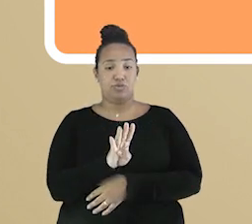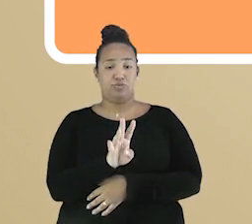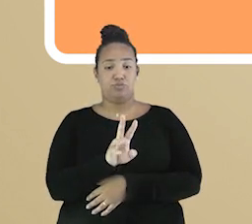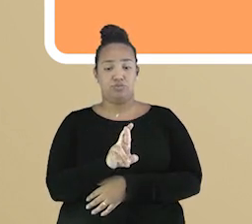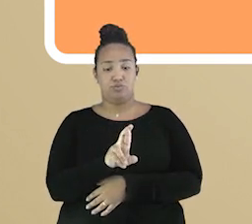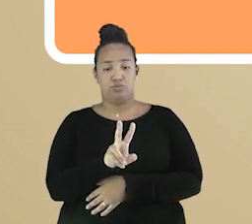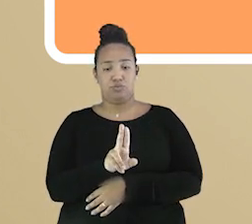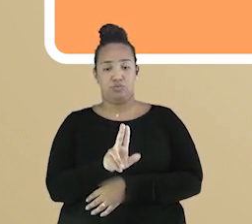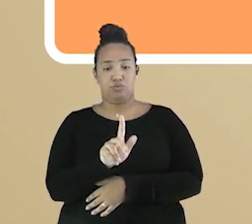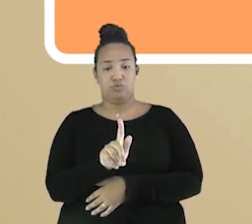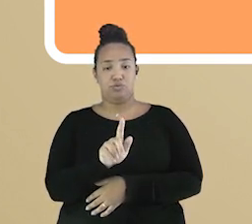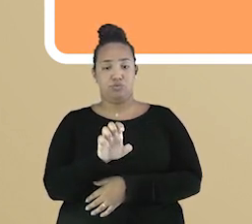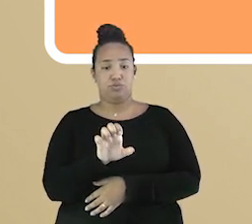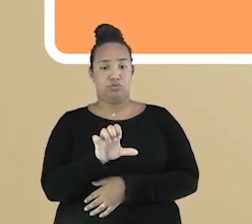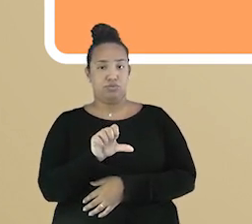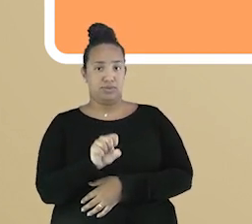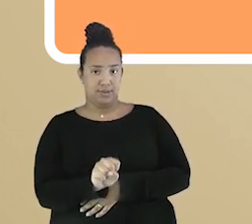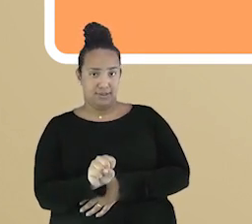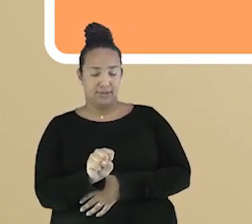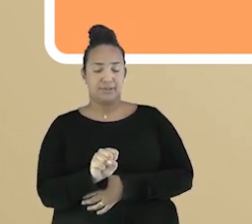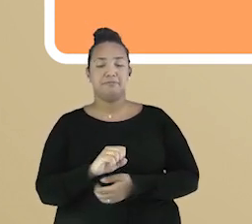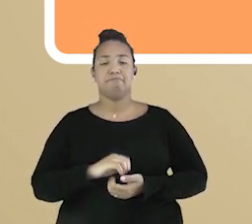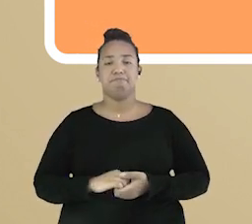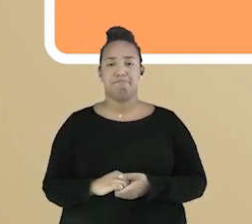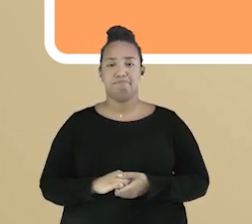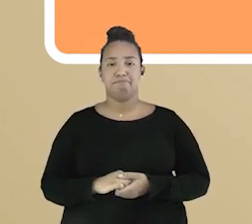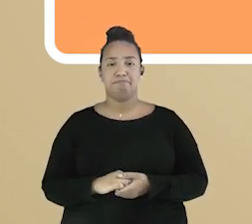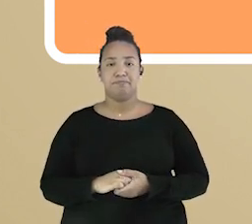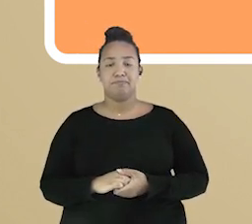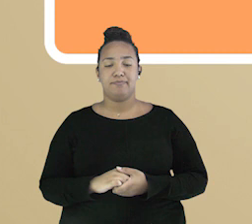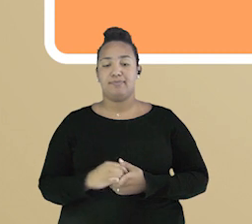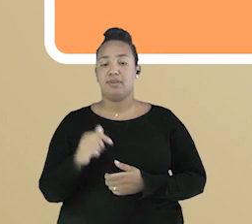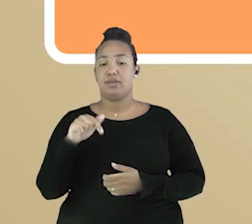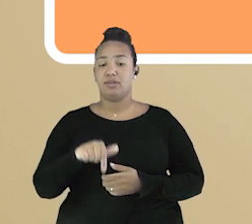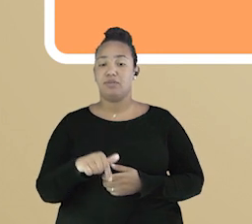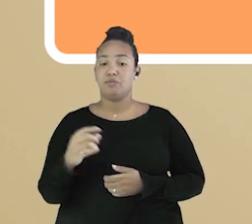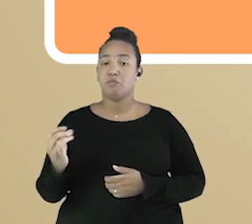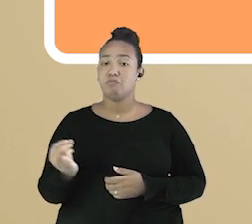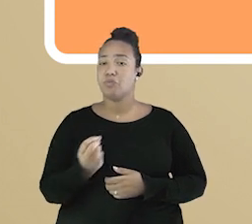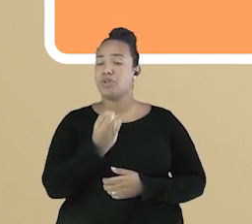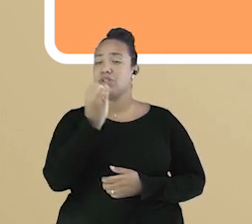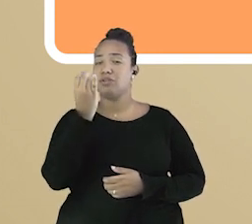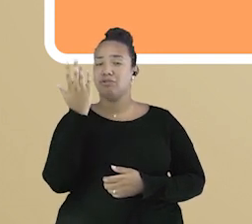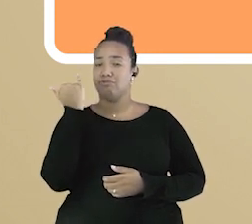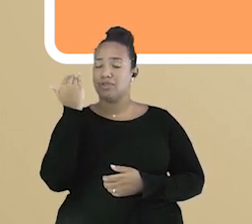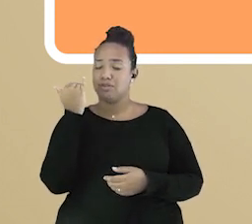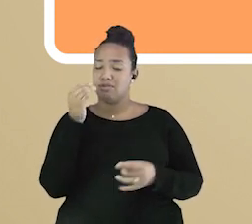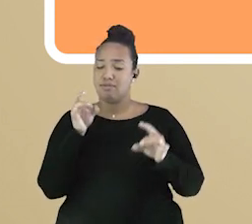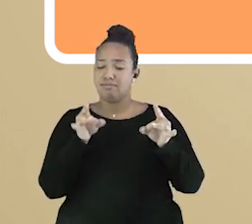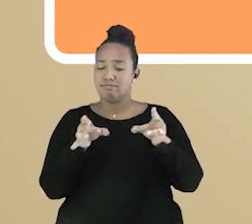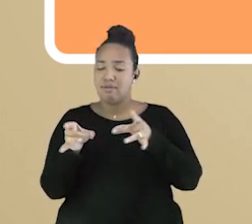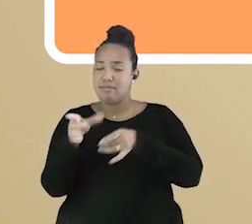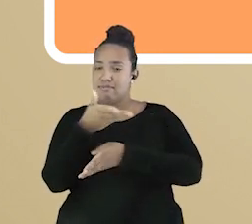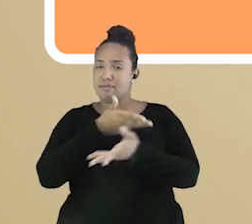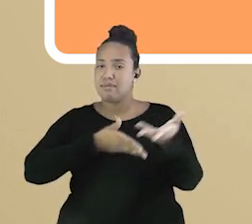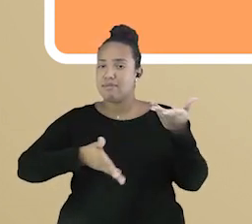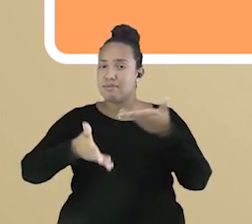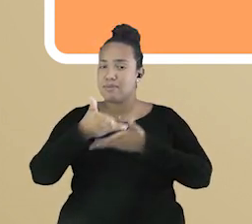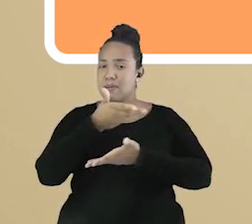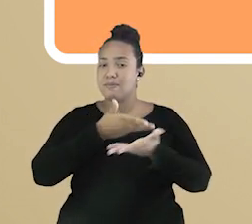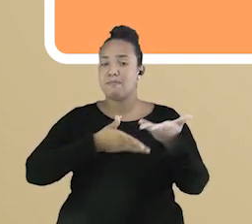na Bélgica, a Veneza do Norte, como também é conhecida a cidade. Foi um importante centro comercial durante os